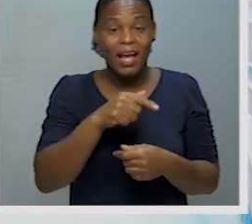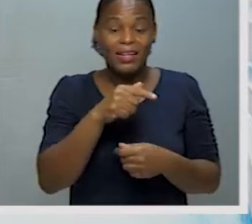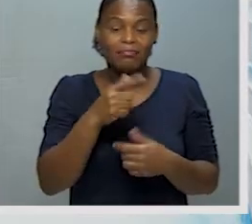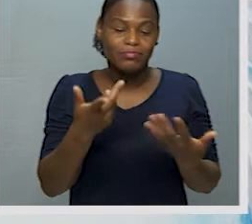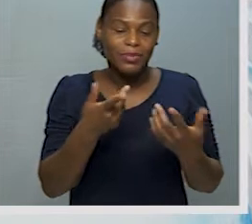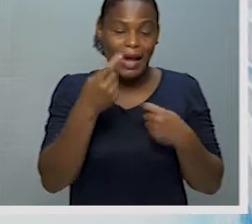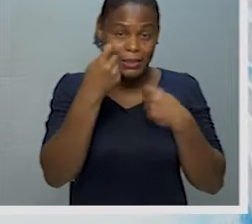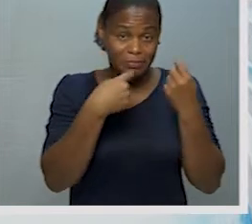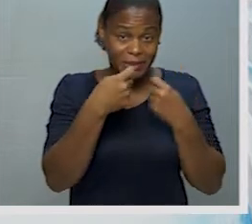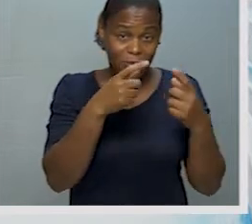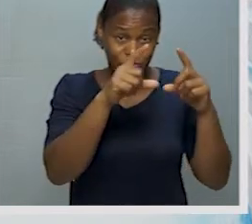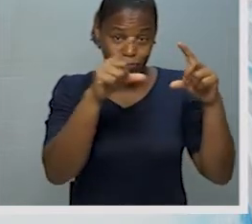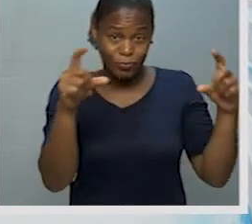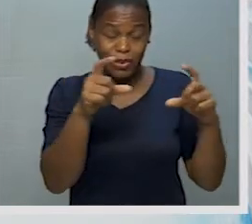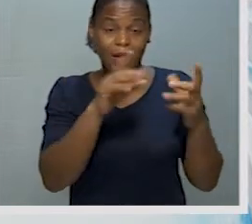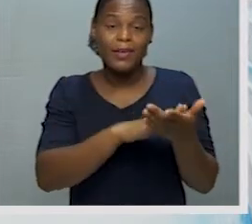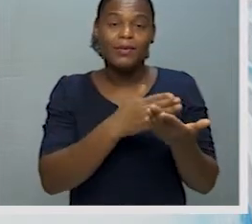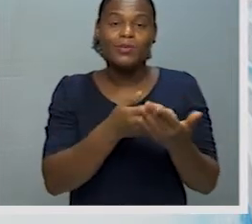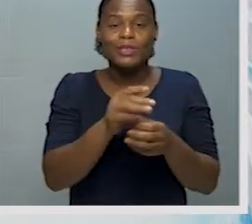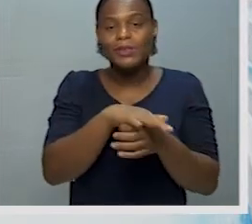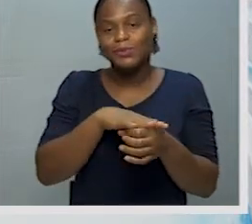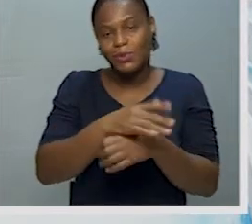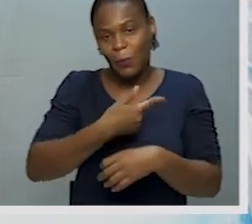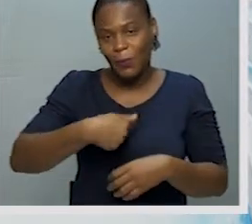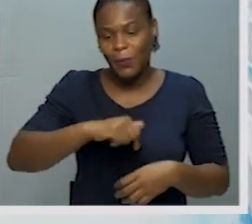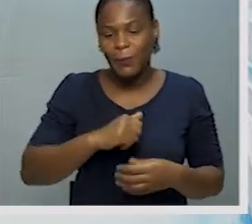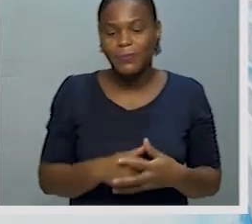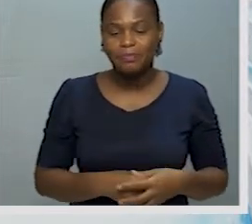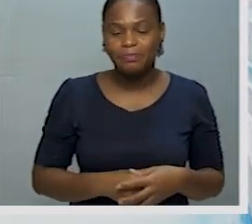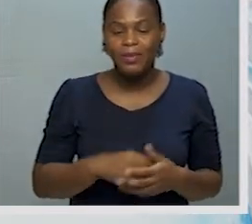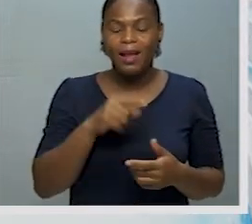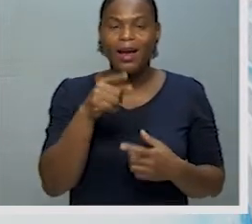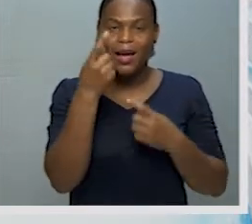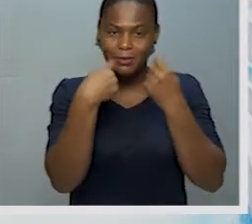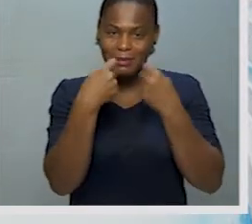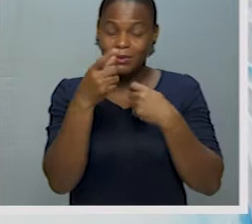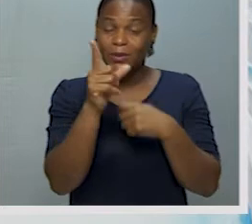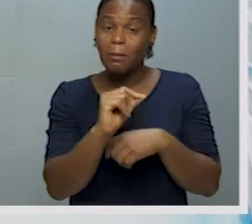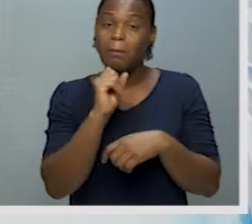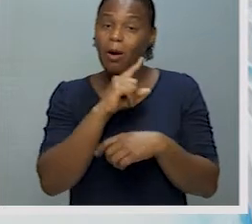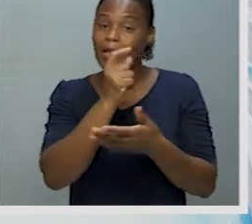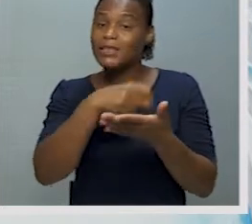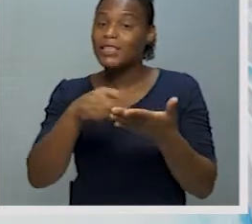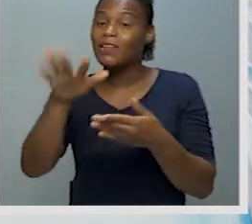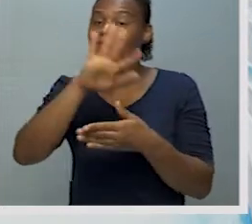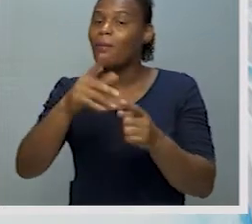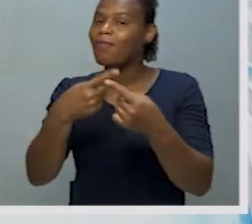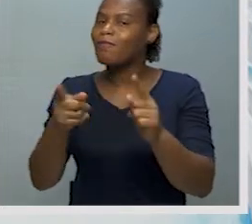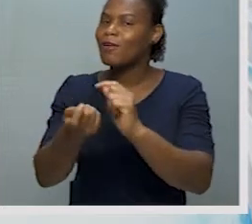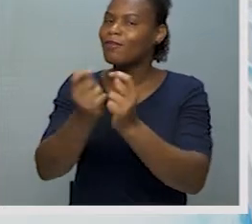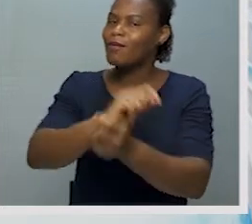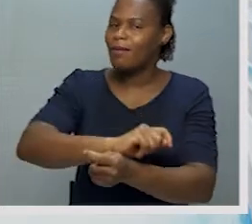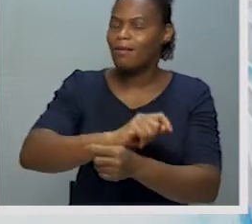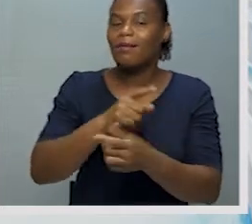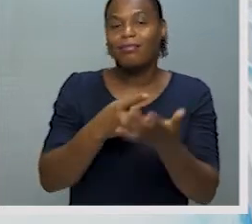é a expressão que traduz a nossa situação. E esta expressão também pode ser escrita de uma outra